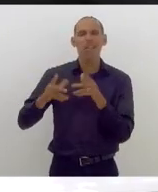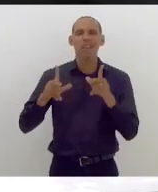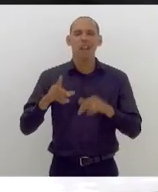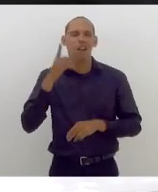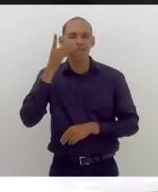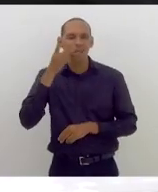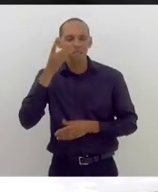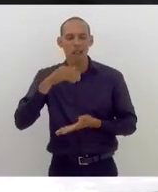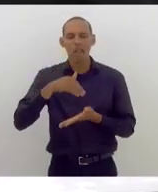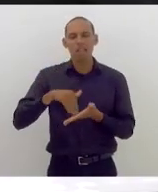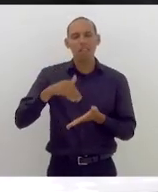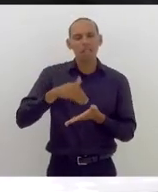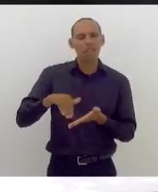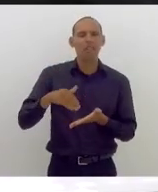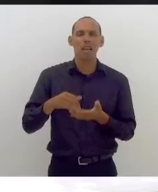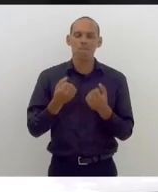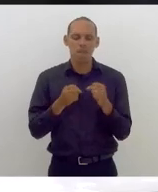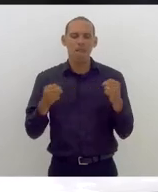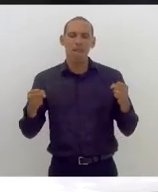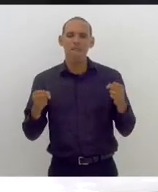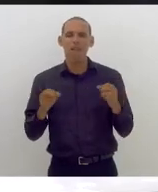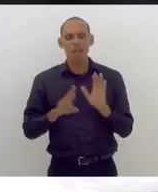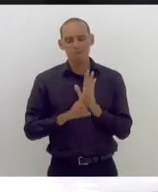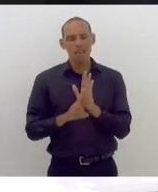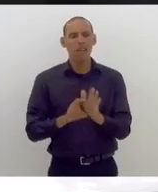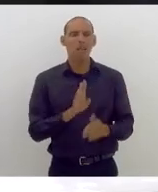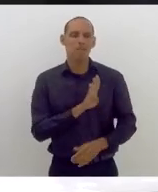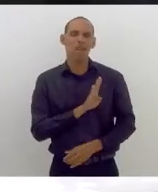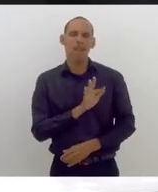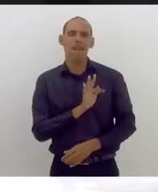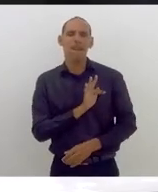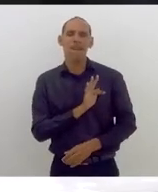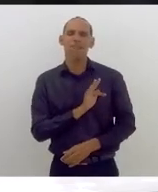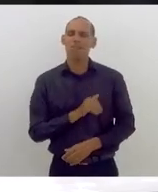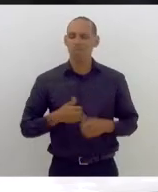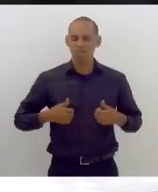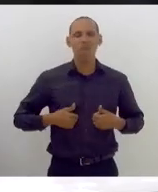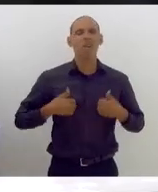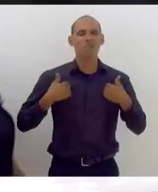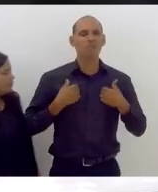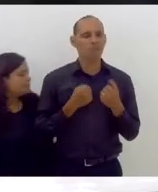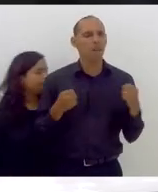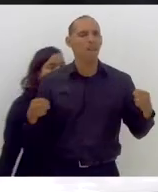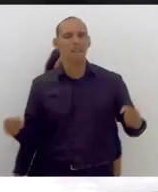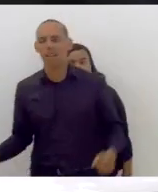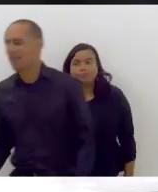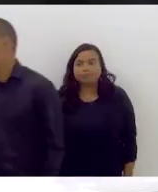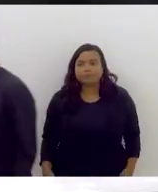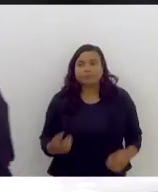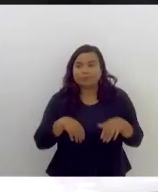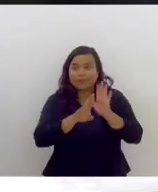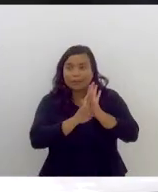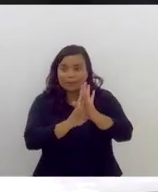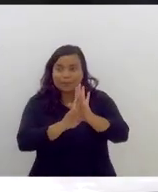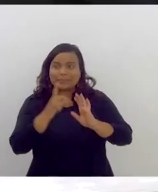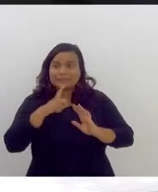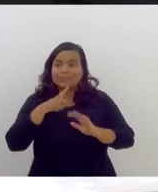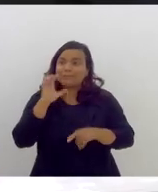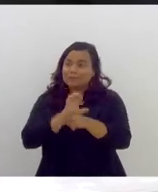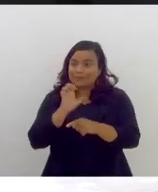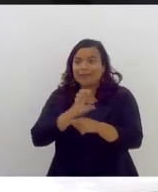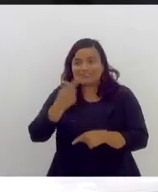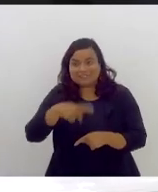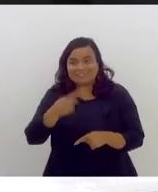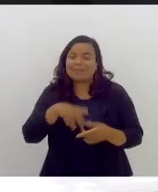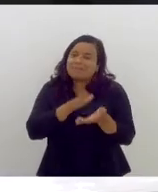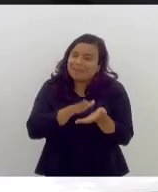um super secretário, representa a Baixada Fluminense, e é um orgulho muito grande ter você aqui representando o nosso estado. Léo, parabéns